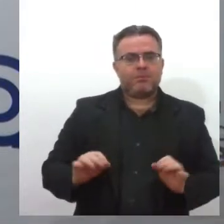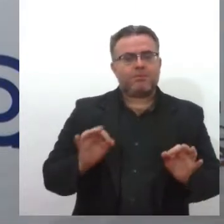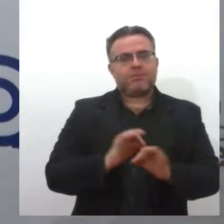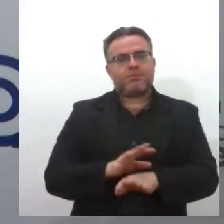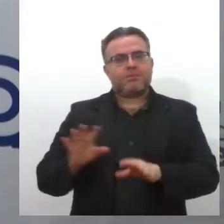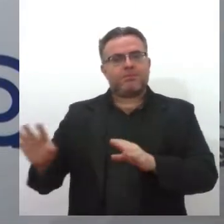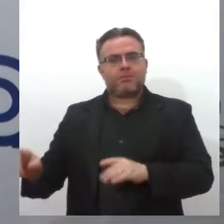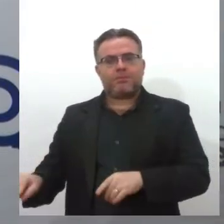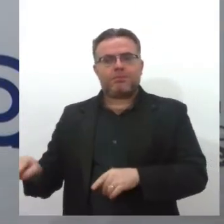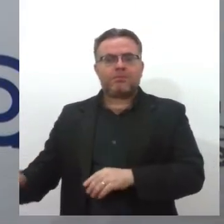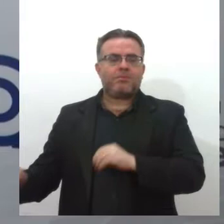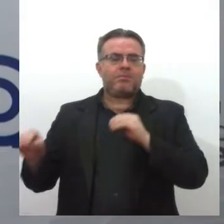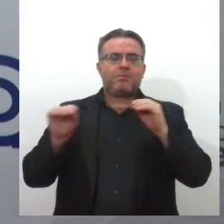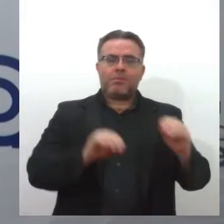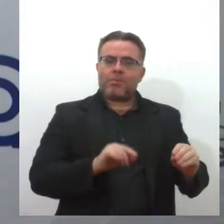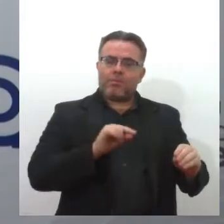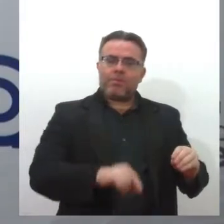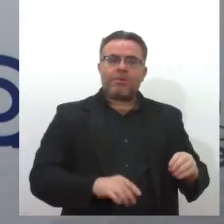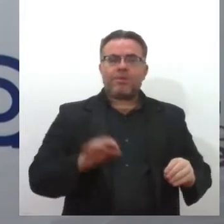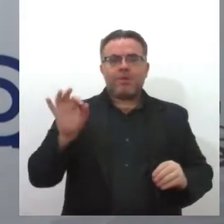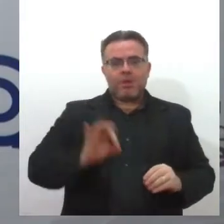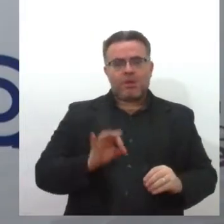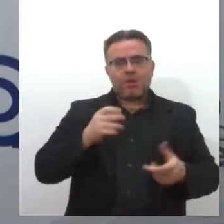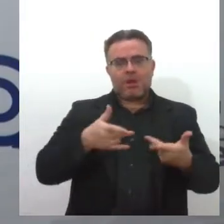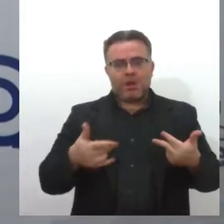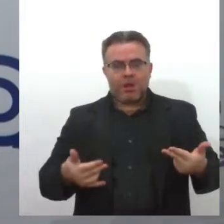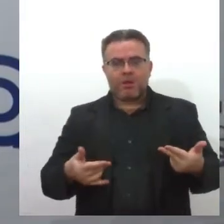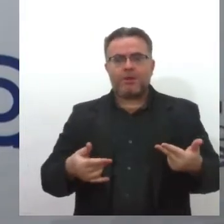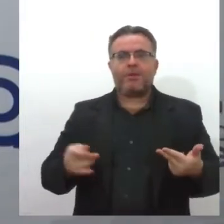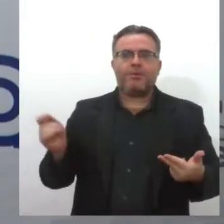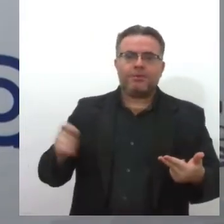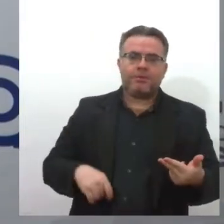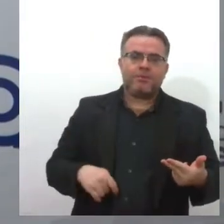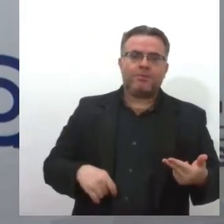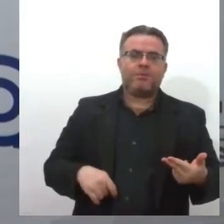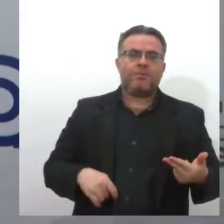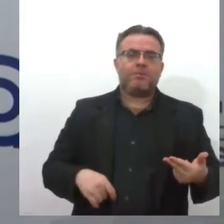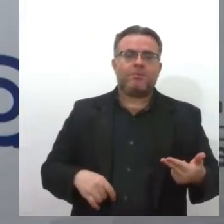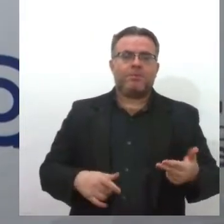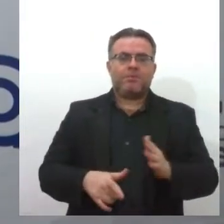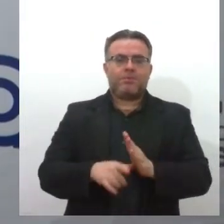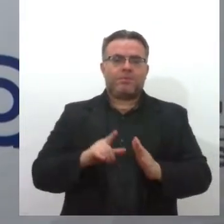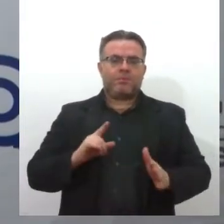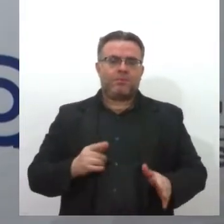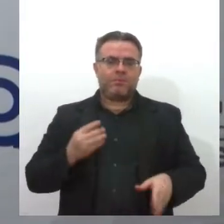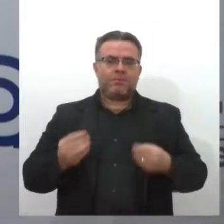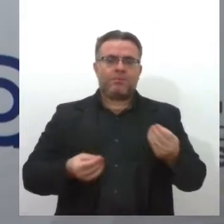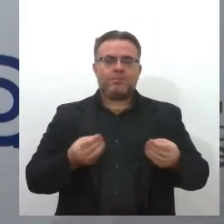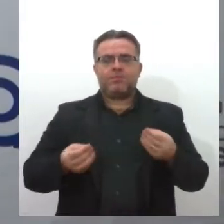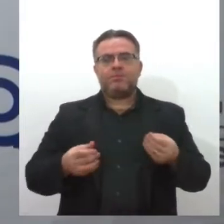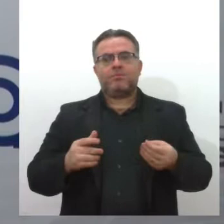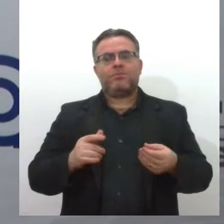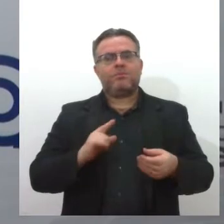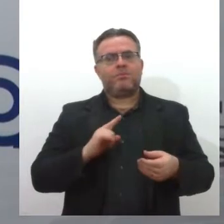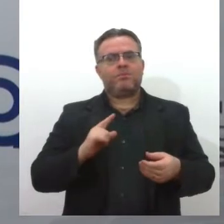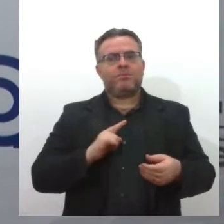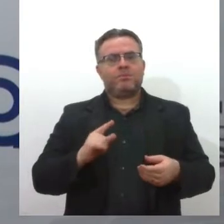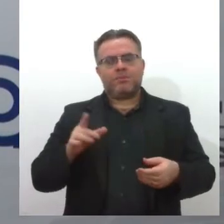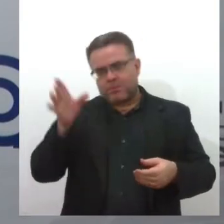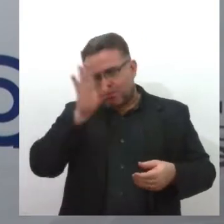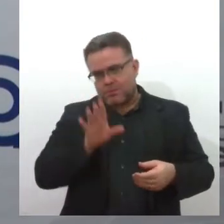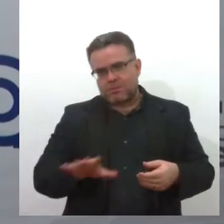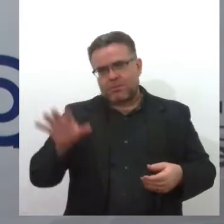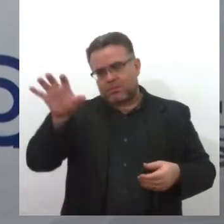outro, diferença de alíquotas, compensações e etc. Uma decisão judicial disse que, como se tratavam de todos os estados do Brasil, essa